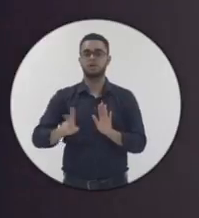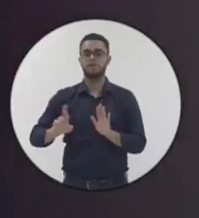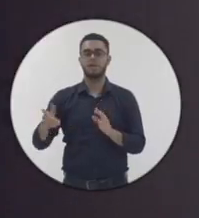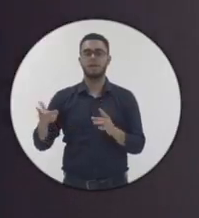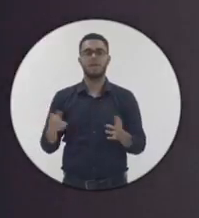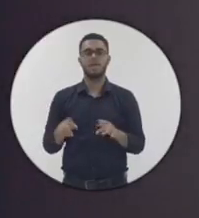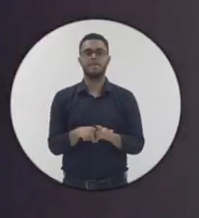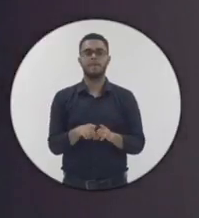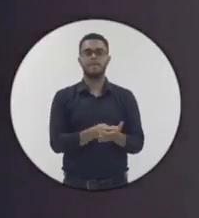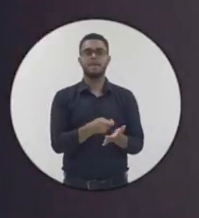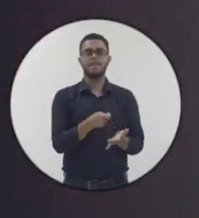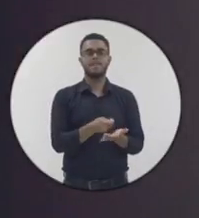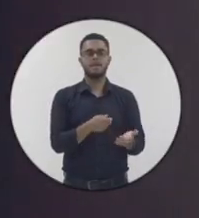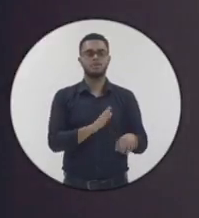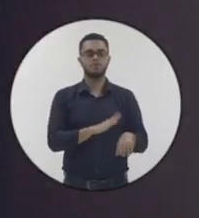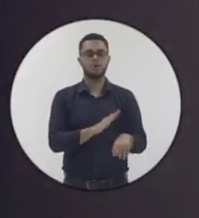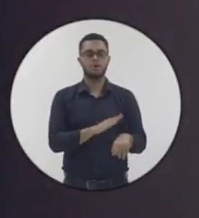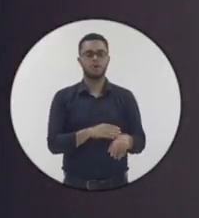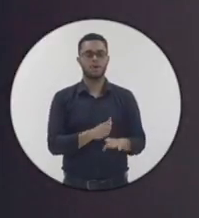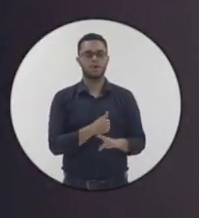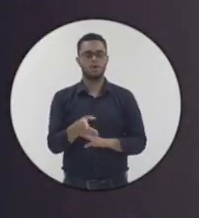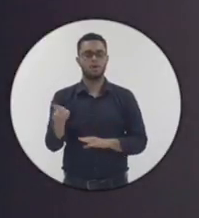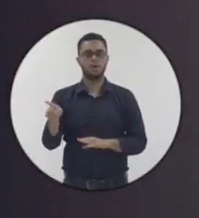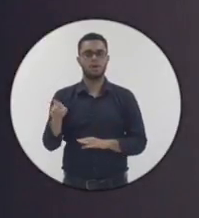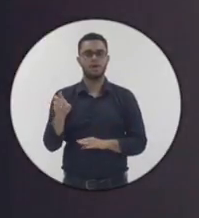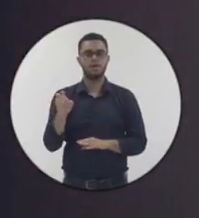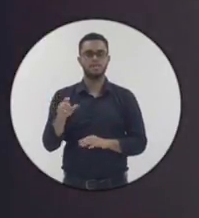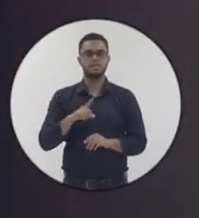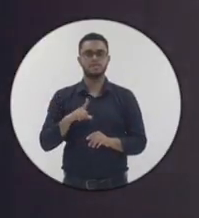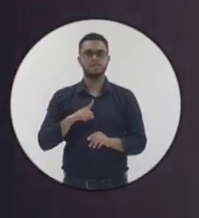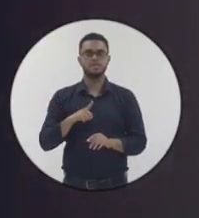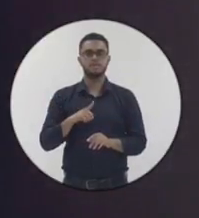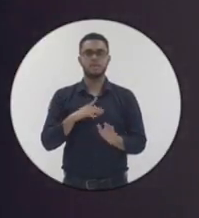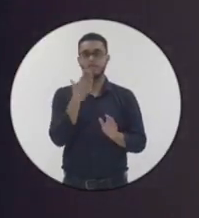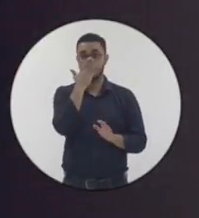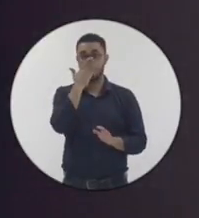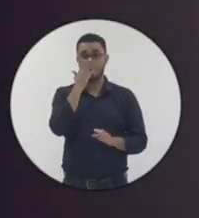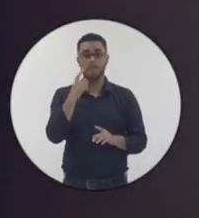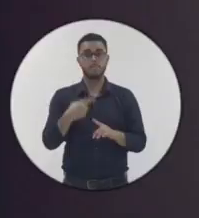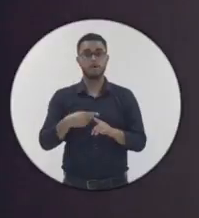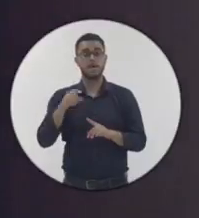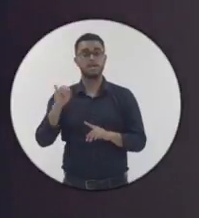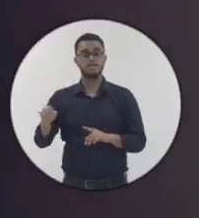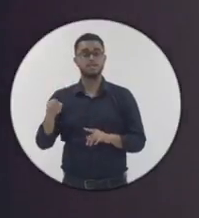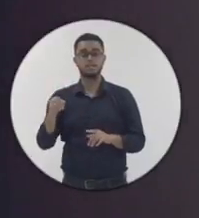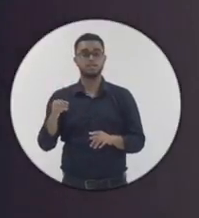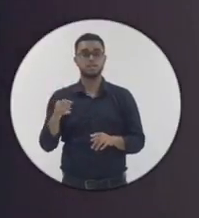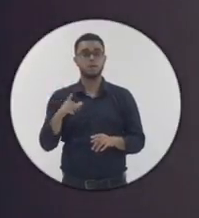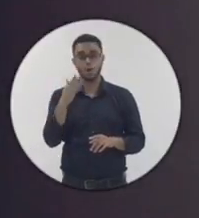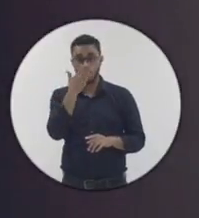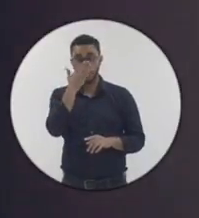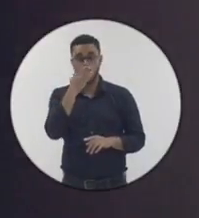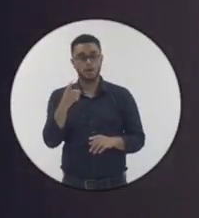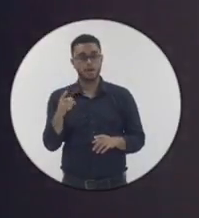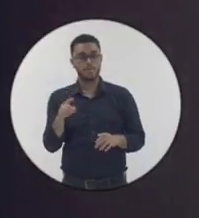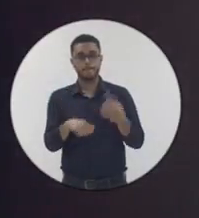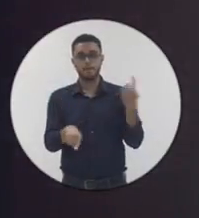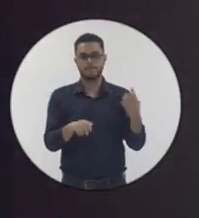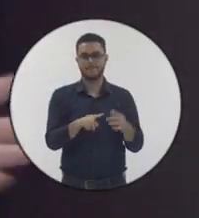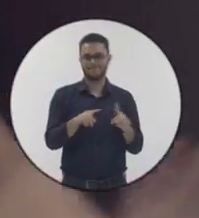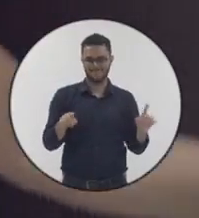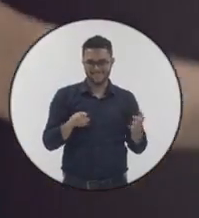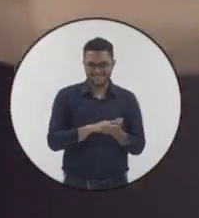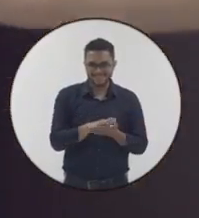entendeu? Obrigatoriedade de horário e monitoramento se está fazendo prostituição, senão vai ser proibido de entrar de volta no abrigo. E nenhuma dessas